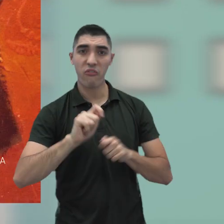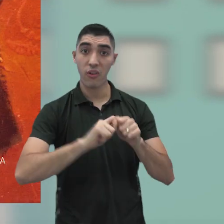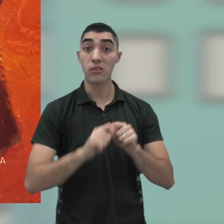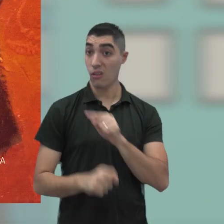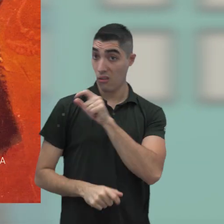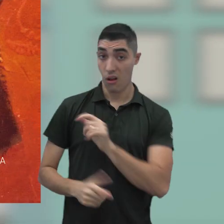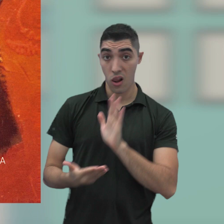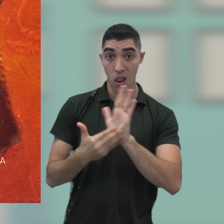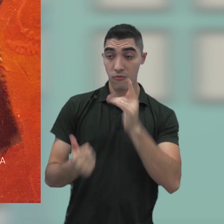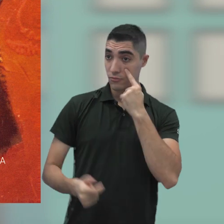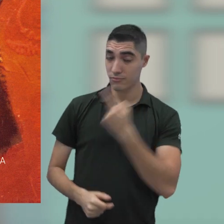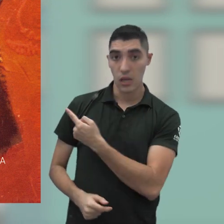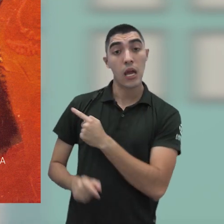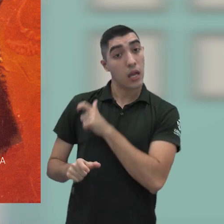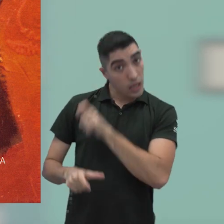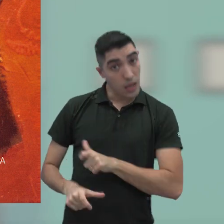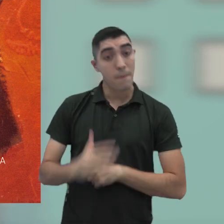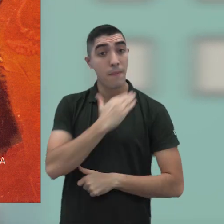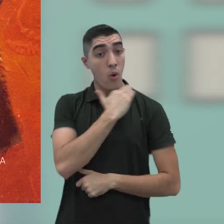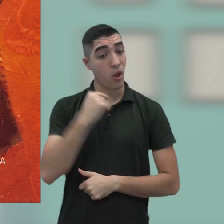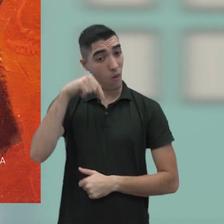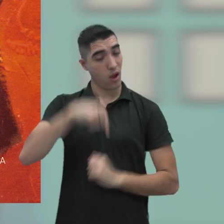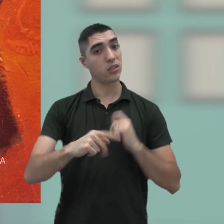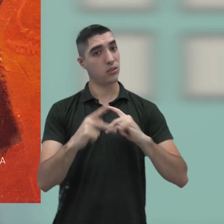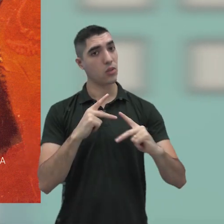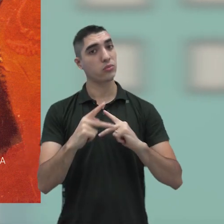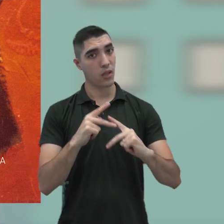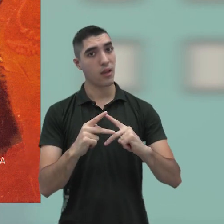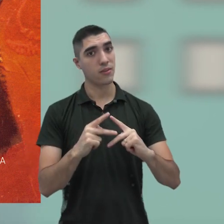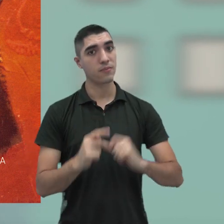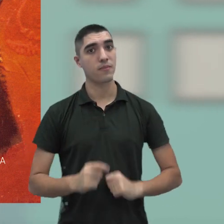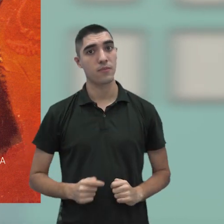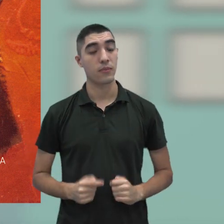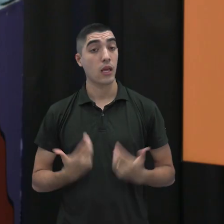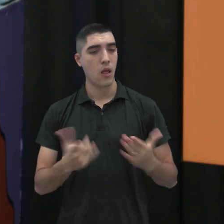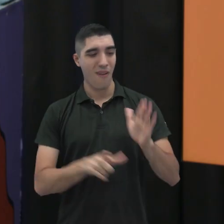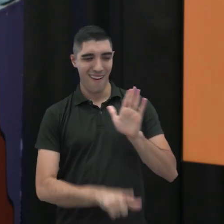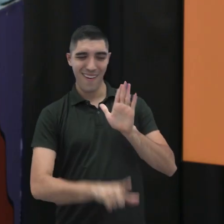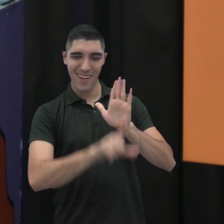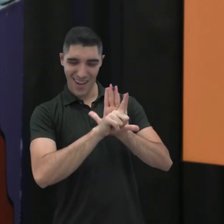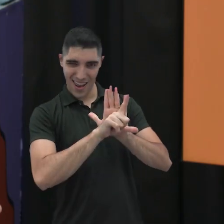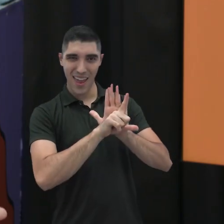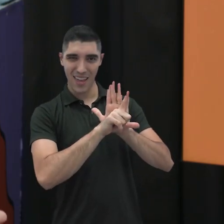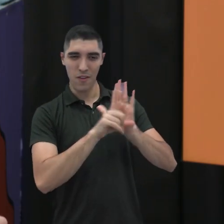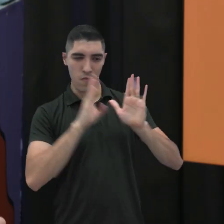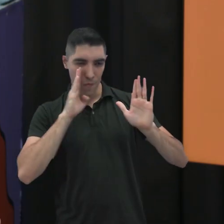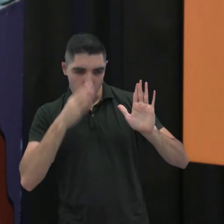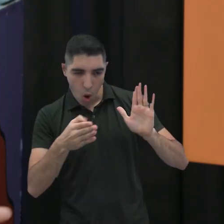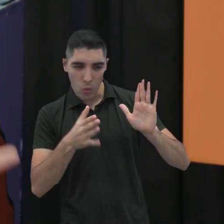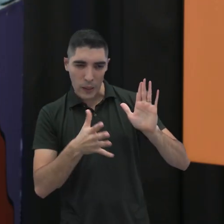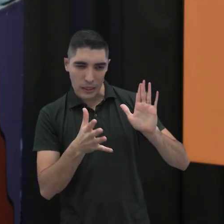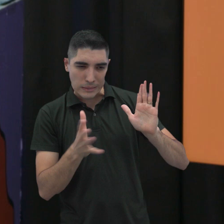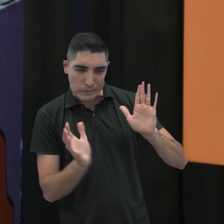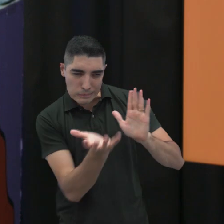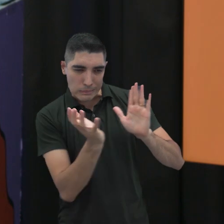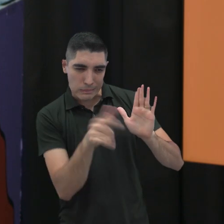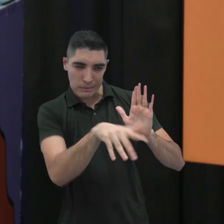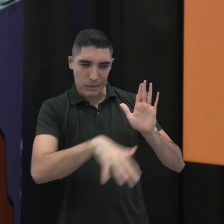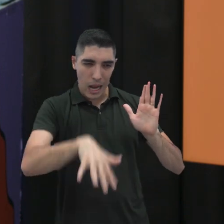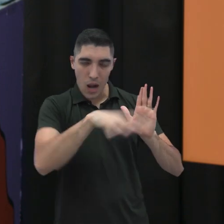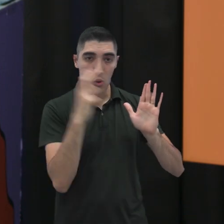esse livro conta a história dele. Ele inclusive faleceu aqui em São José. Então assim, as leis de incentivo